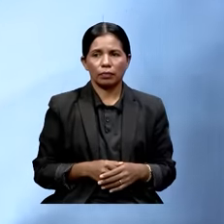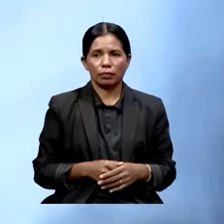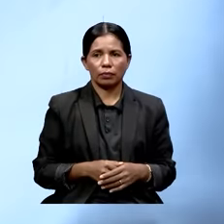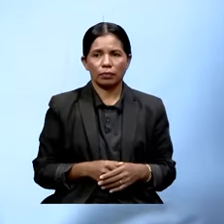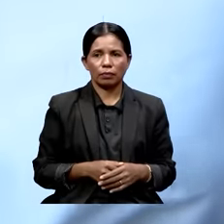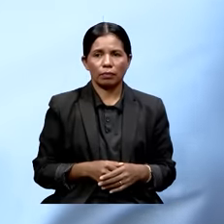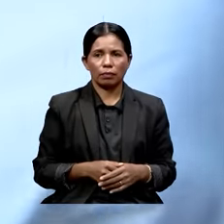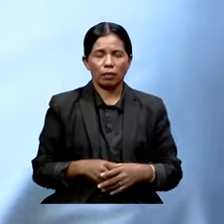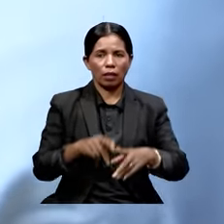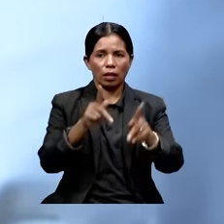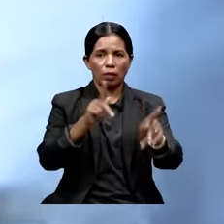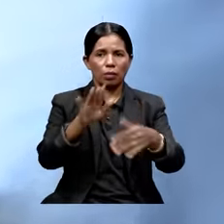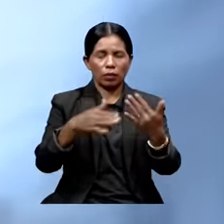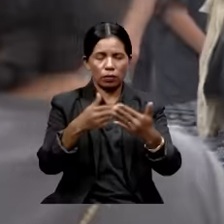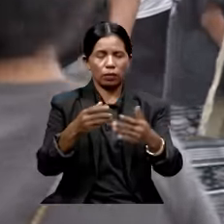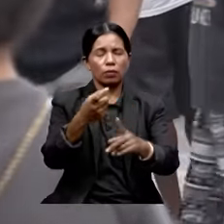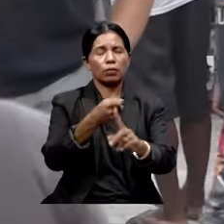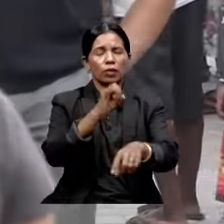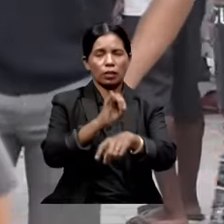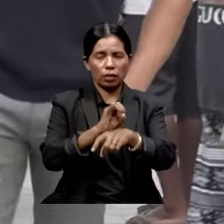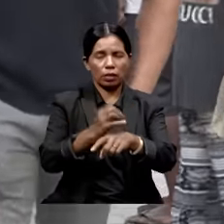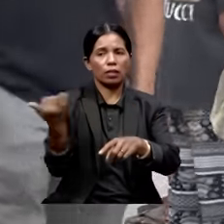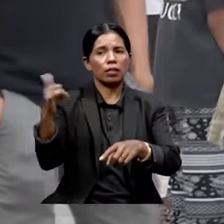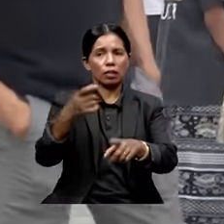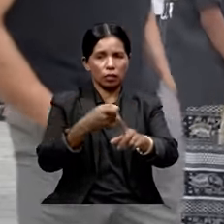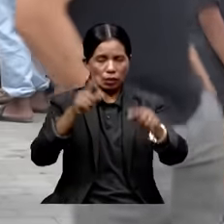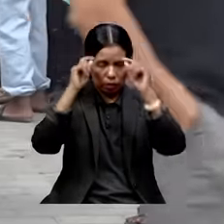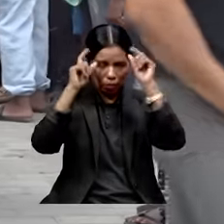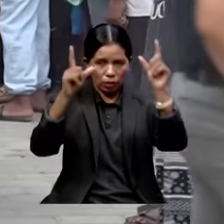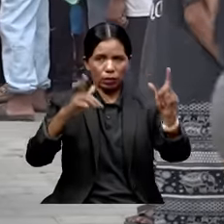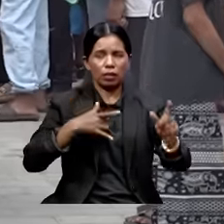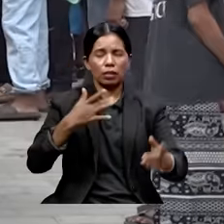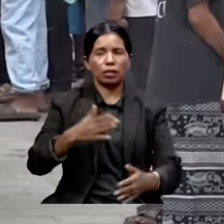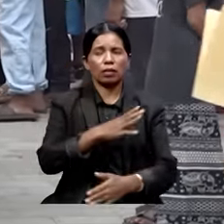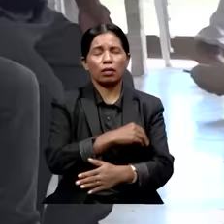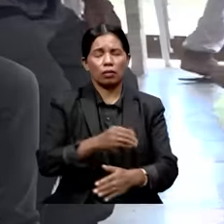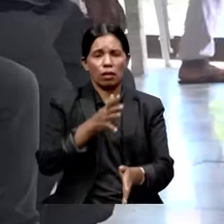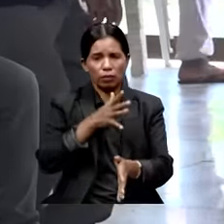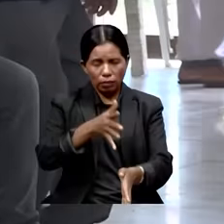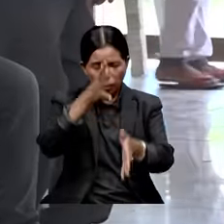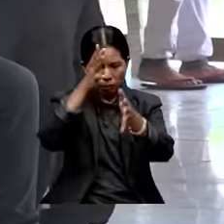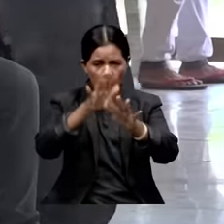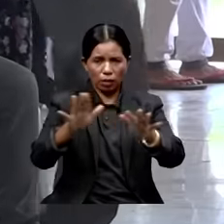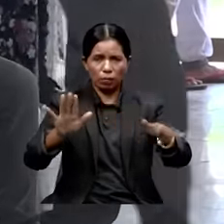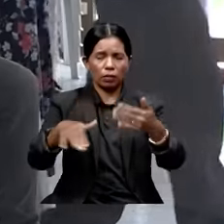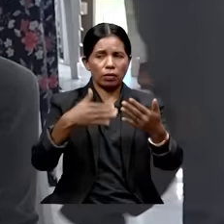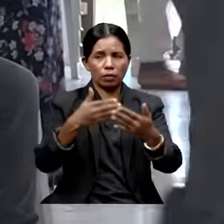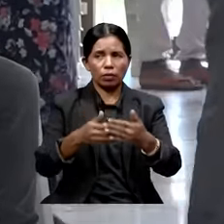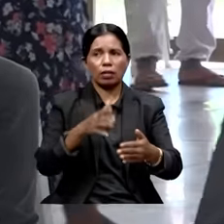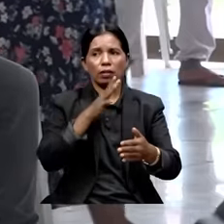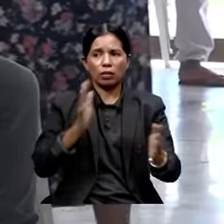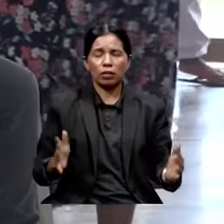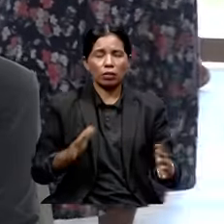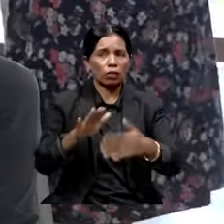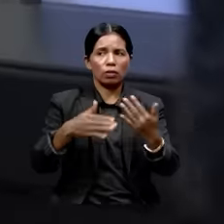Nune serani hotus diocese Siria Timor Leste, o entusiasmo a Rusiferi catuas labarik no ina e sin rua Sira,